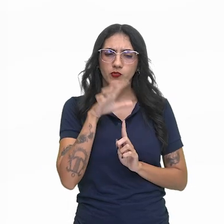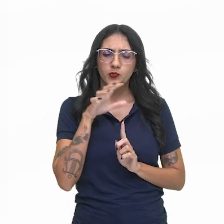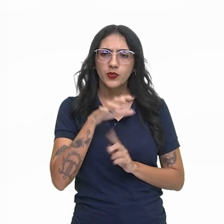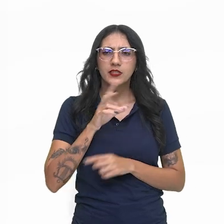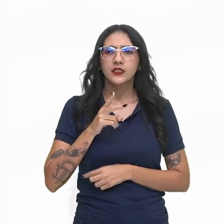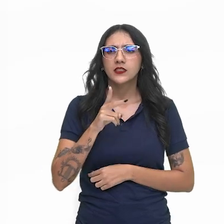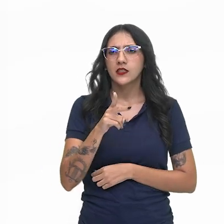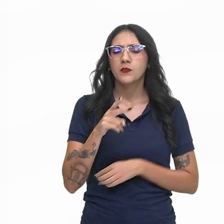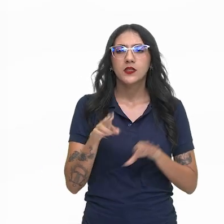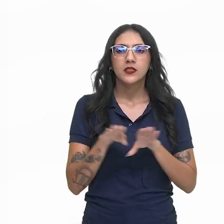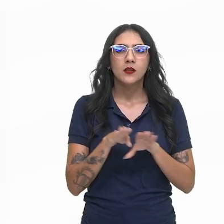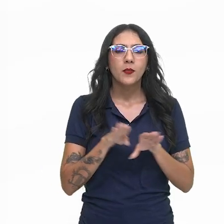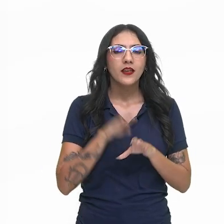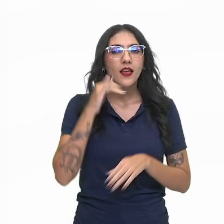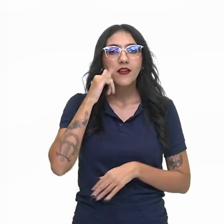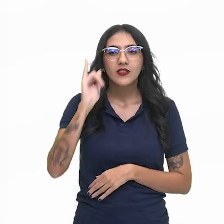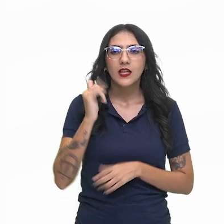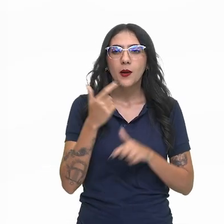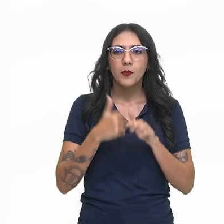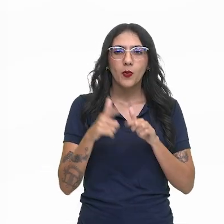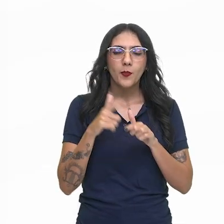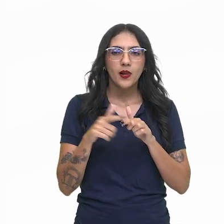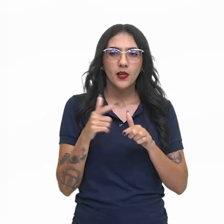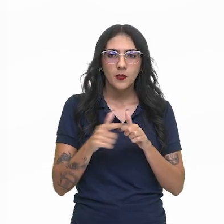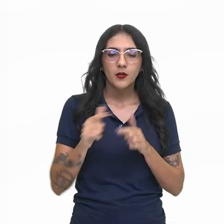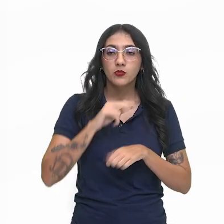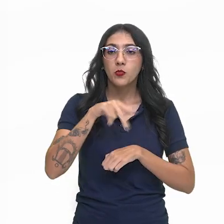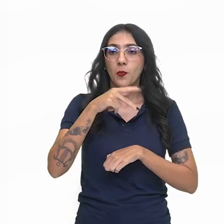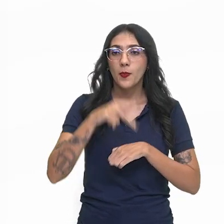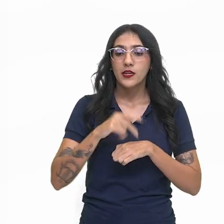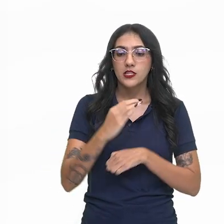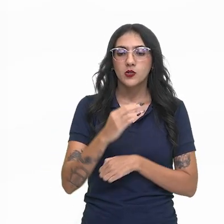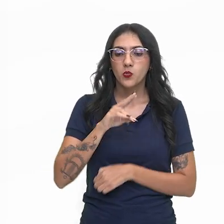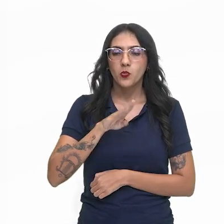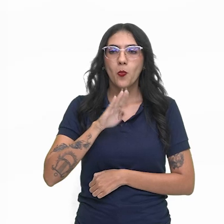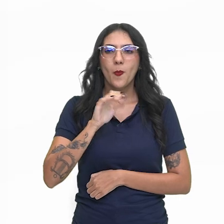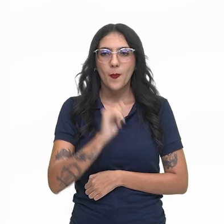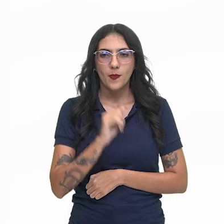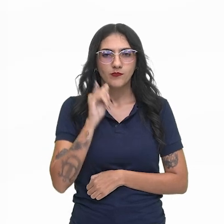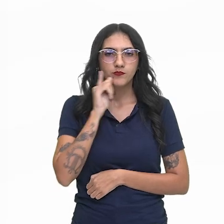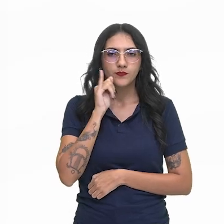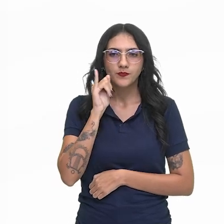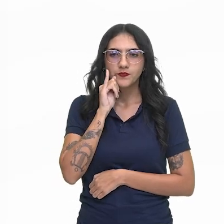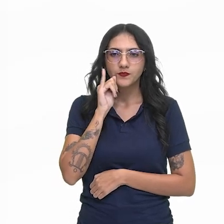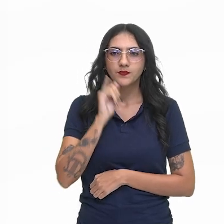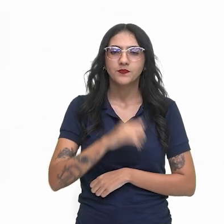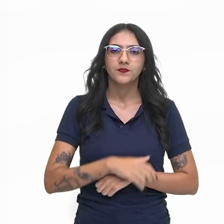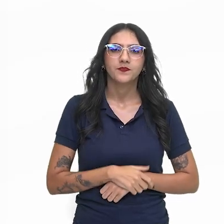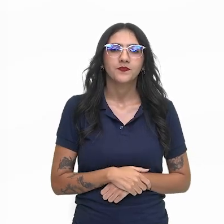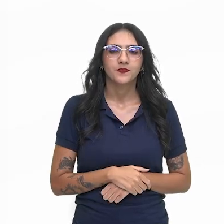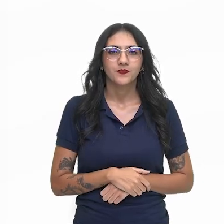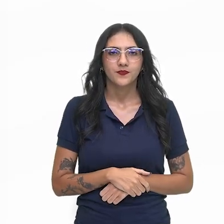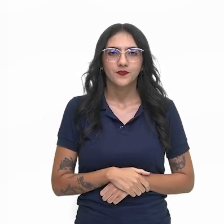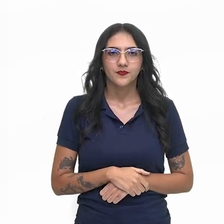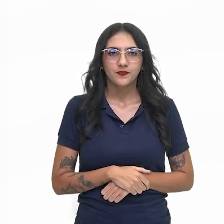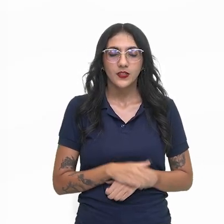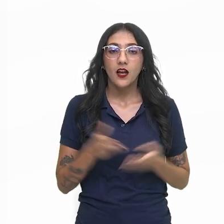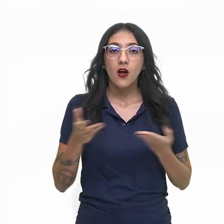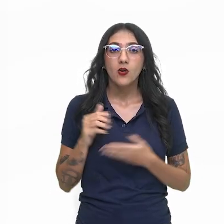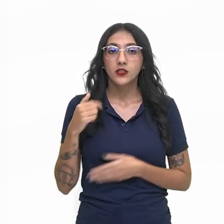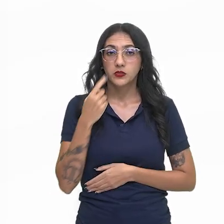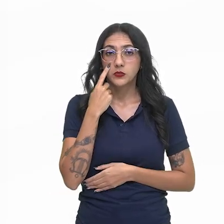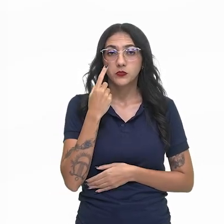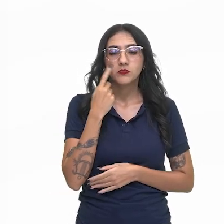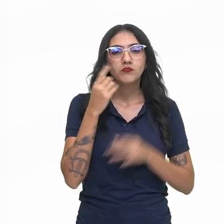experiência cubana se repetisse em outros locais. Nesse momento, vamos falar sobre a ditadura militar no